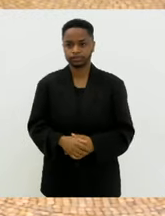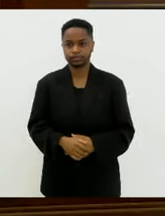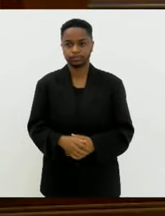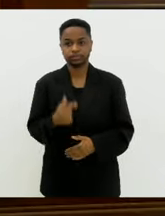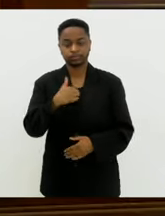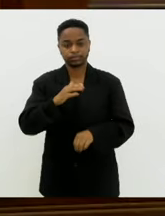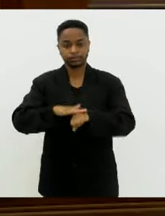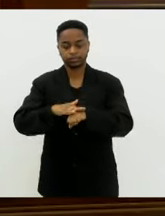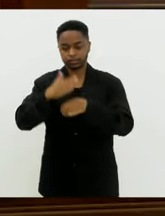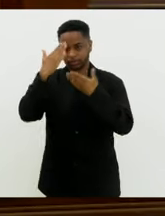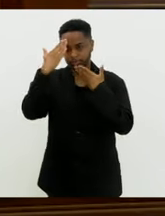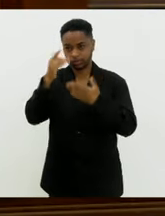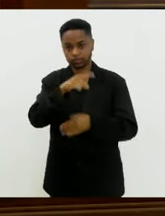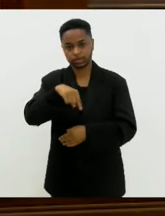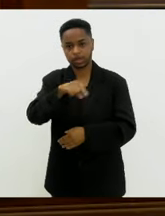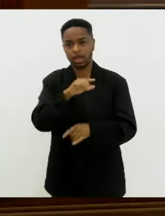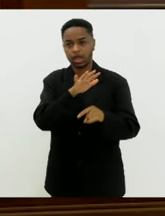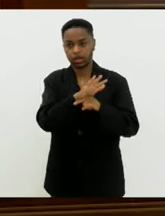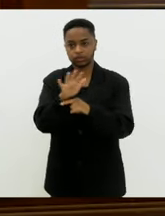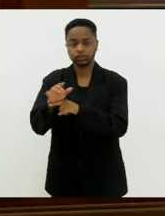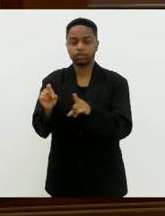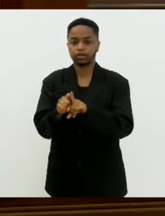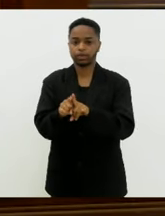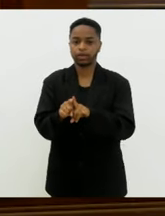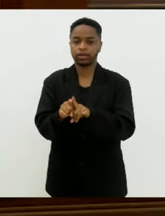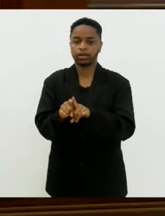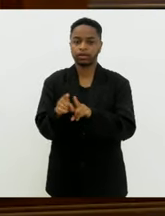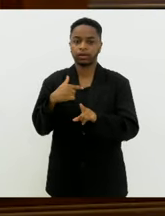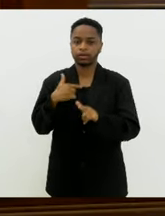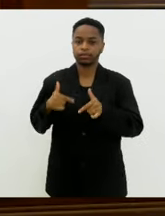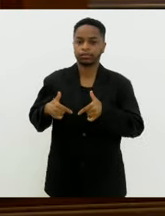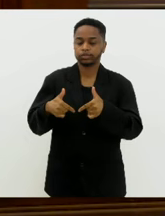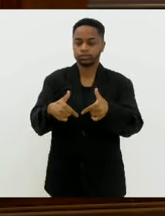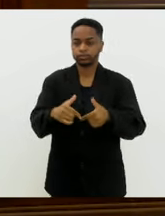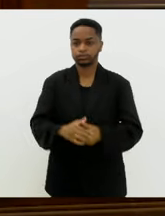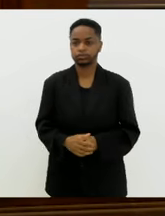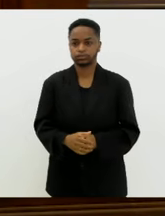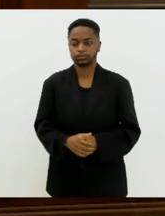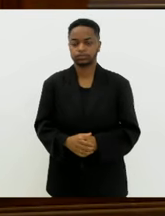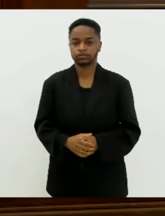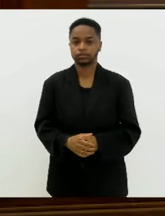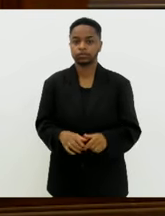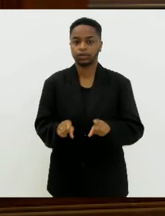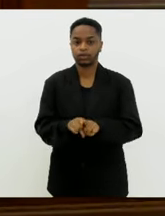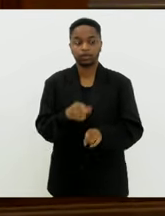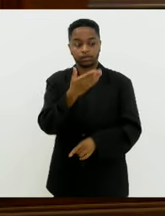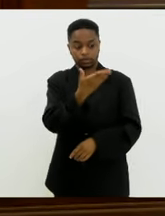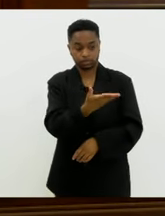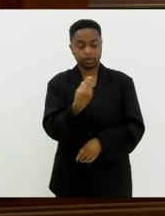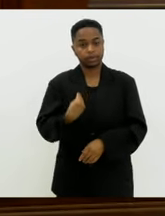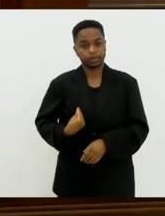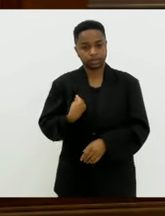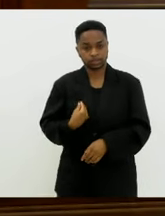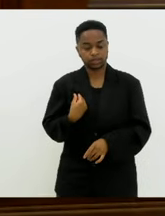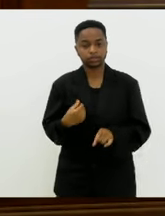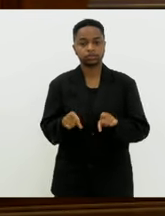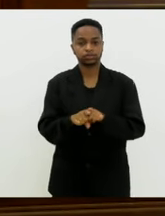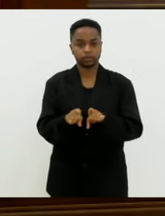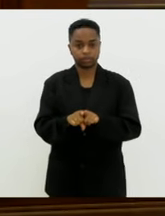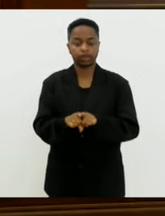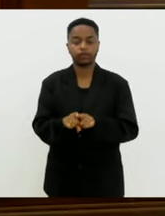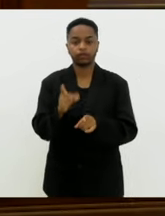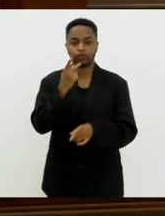por sempre estar contribuindo também com o meu mandato, deputado Yuri. E Vossa Excelência estava presente na sessão e chegou a